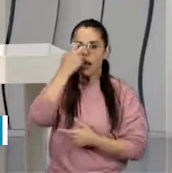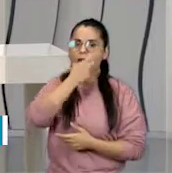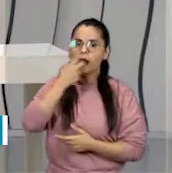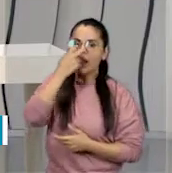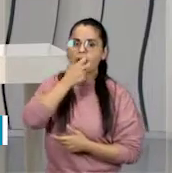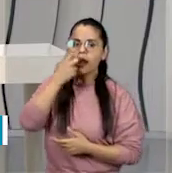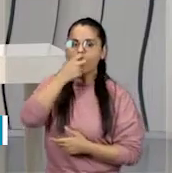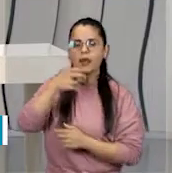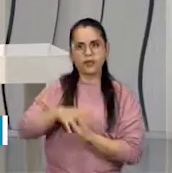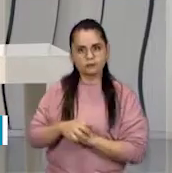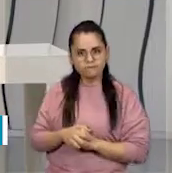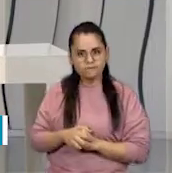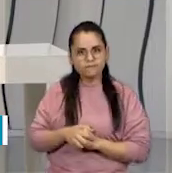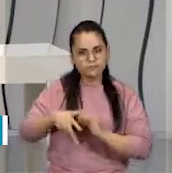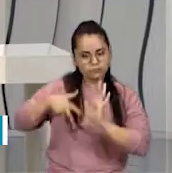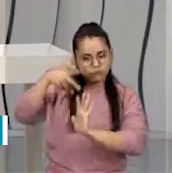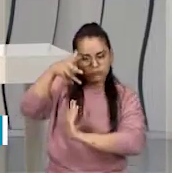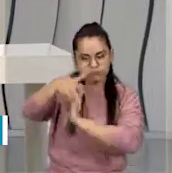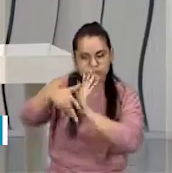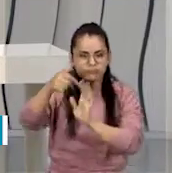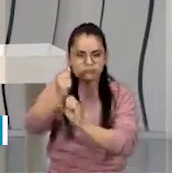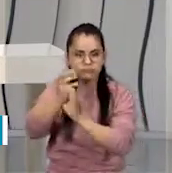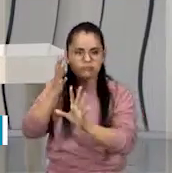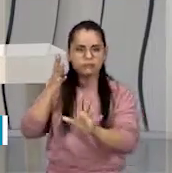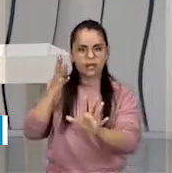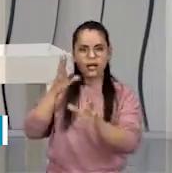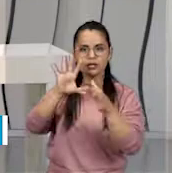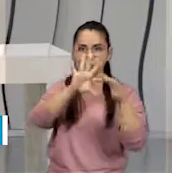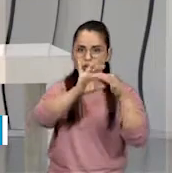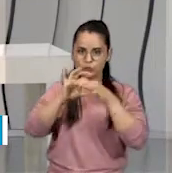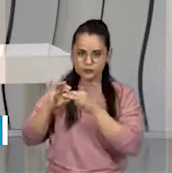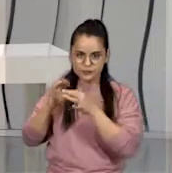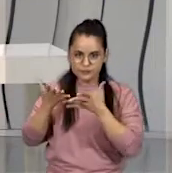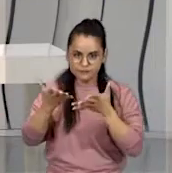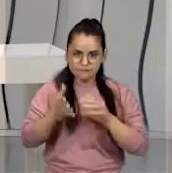de fala, de convencimento, de contexto.